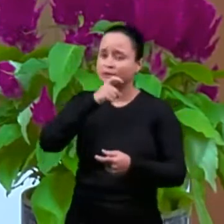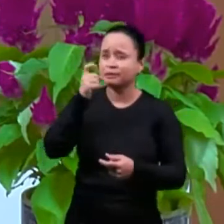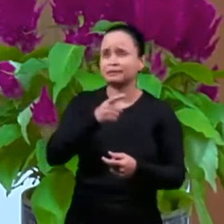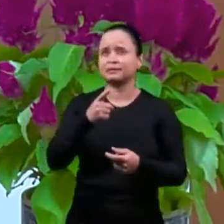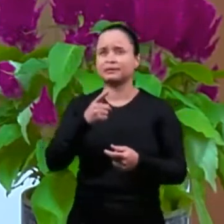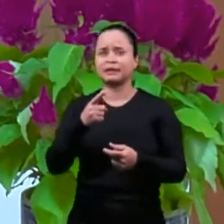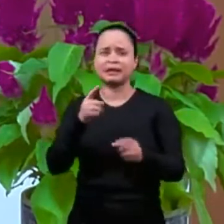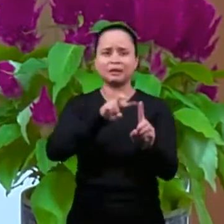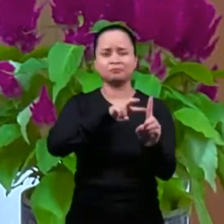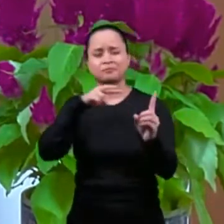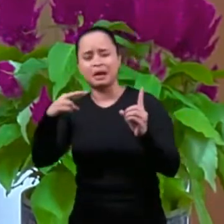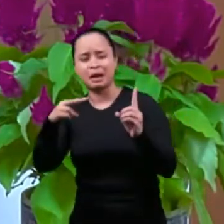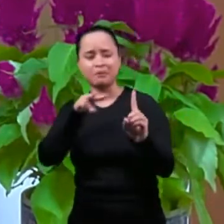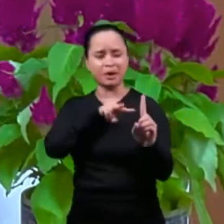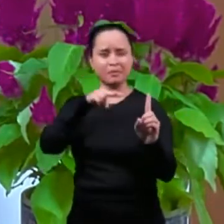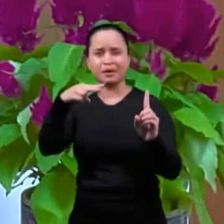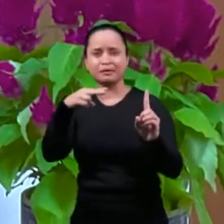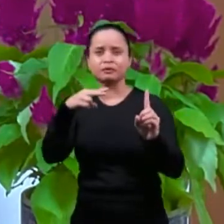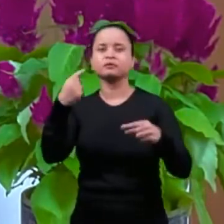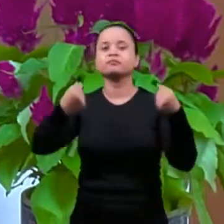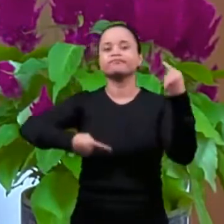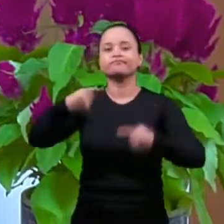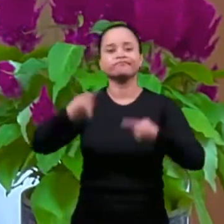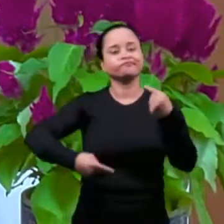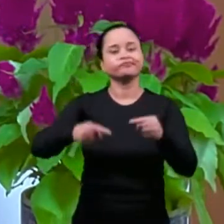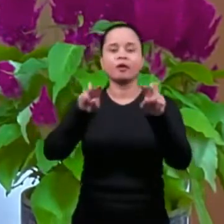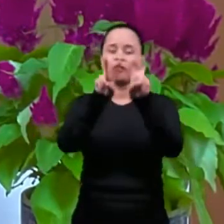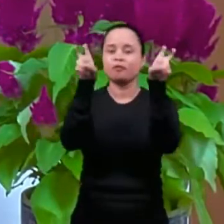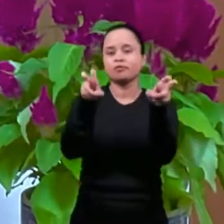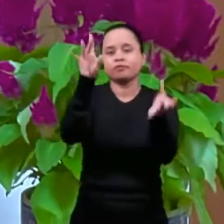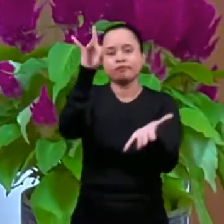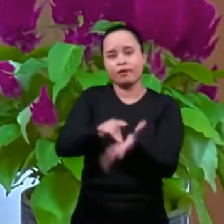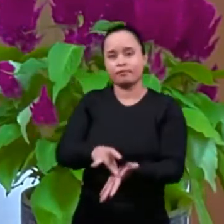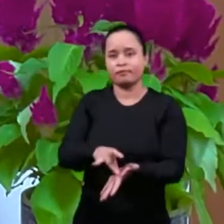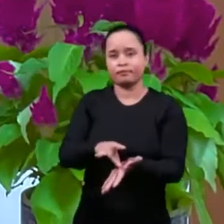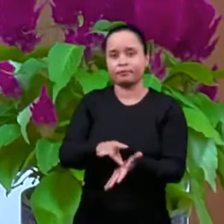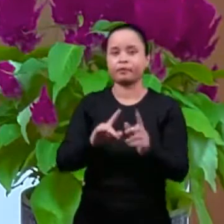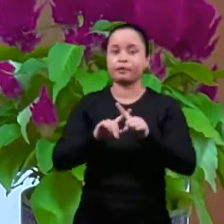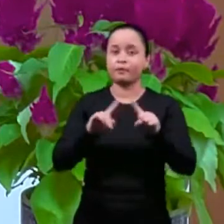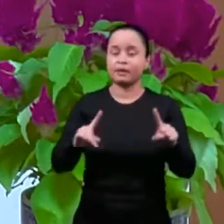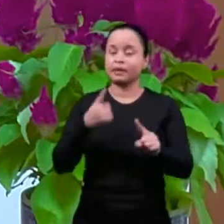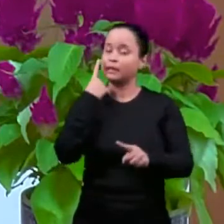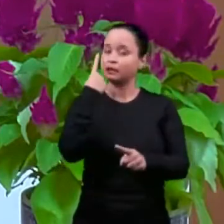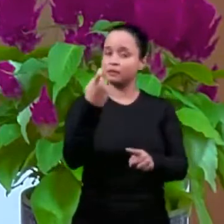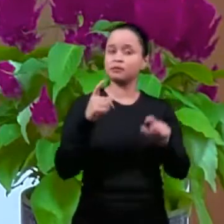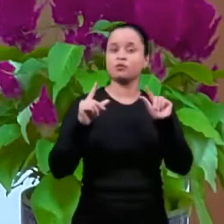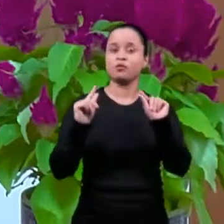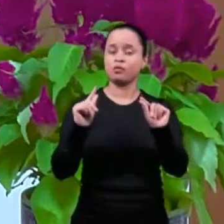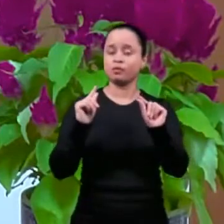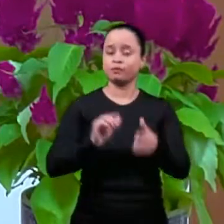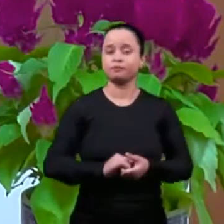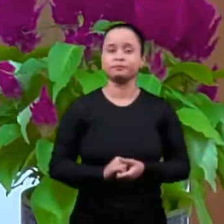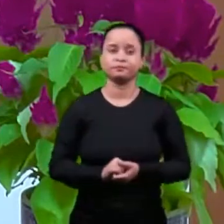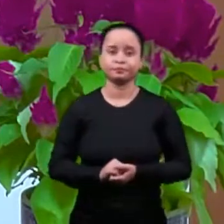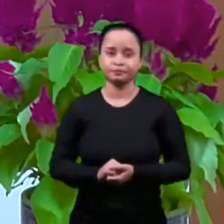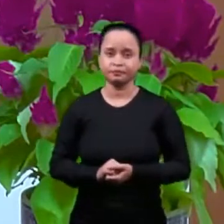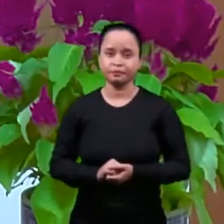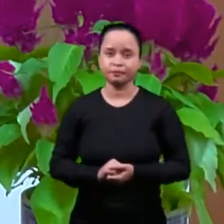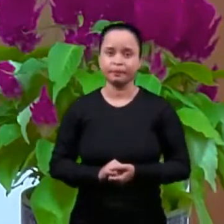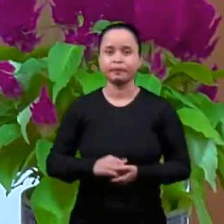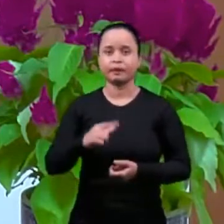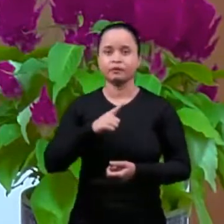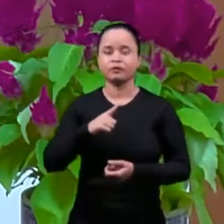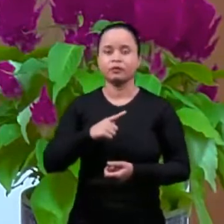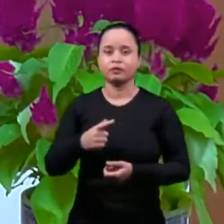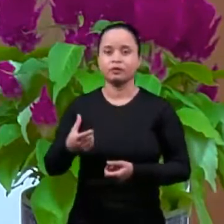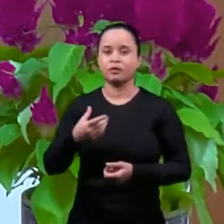tentando discutir sobre a verdade. E fatos interessantes, até como o caso do filósofo, né,